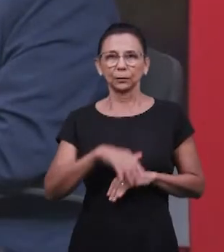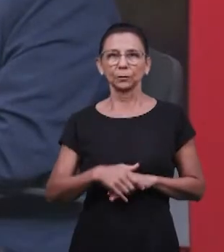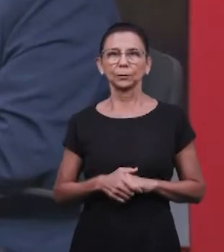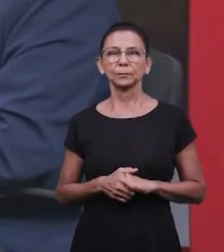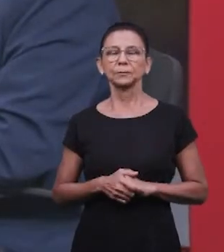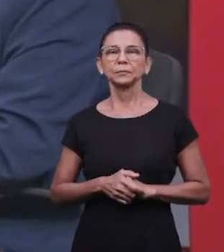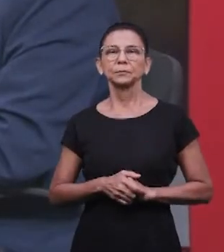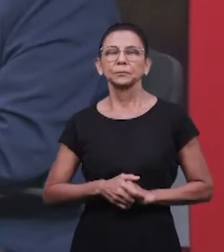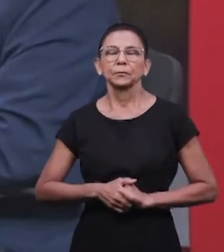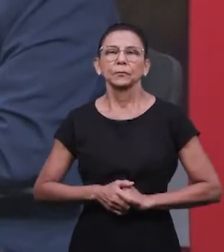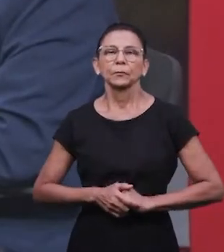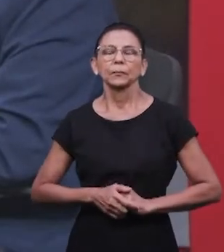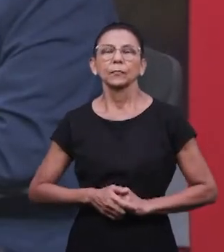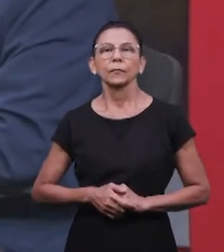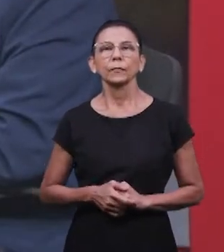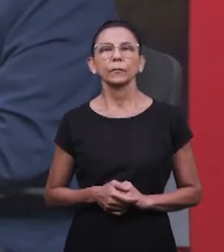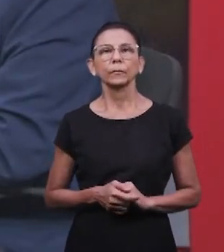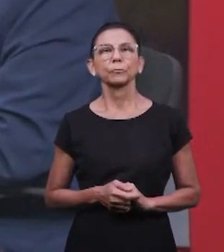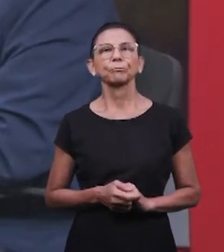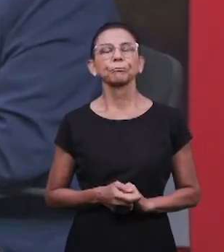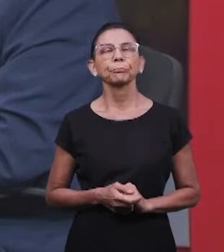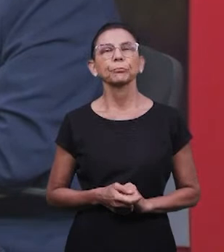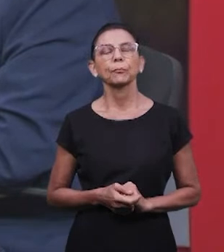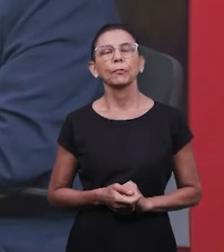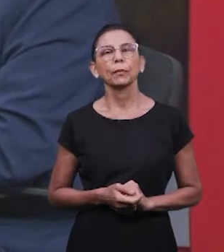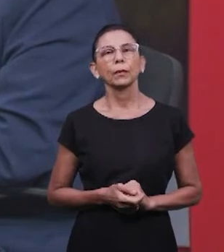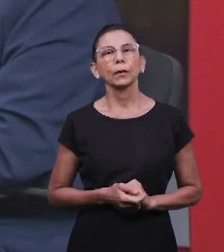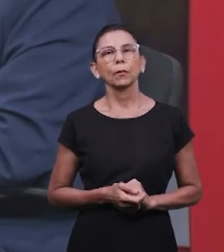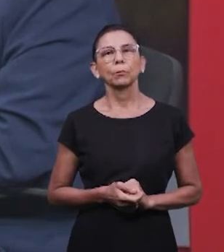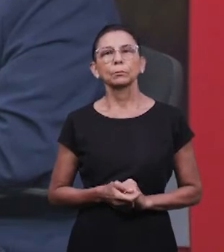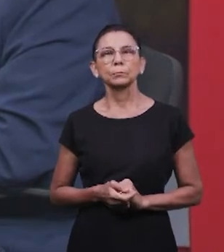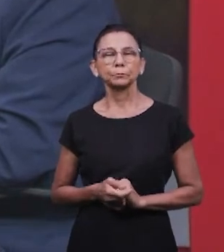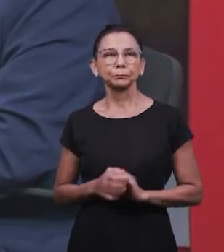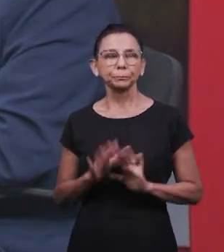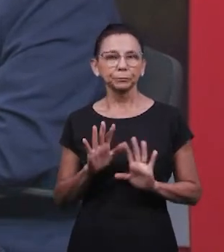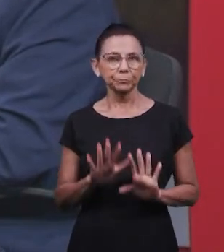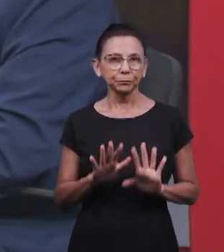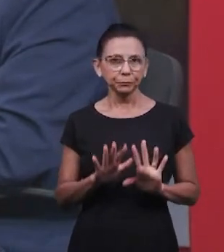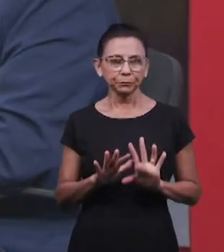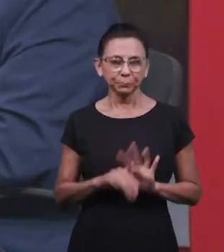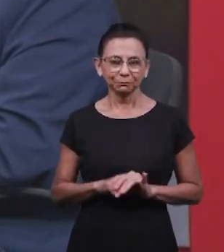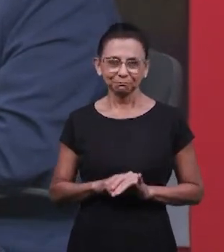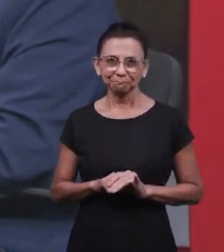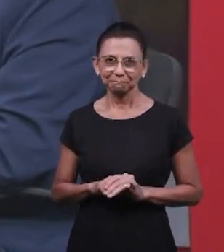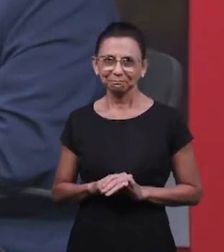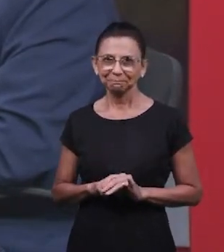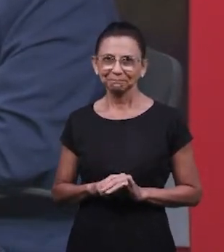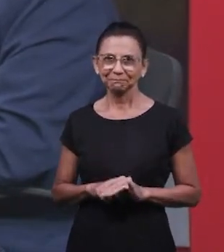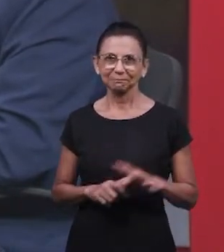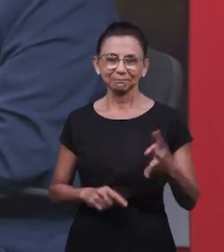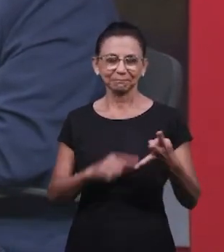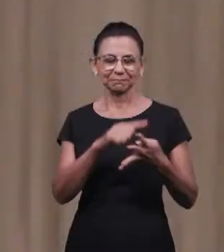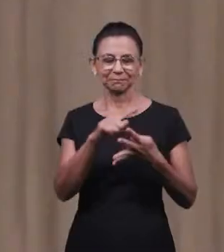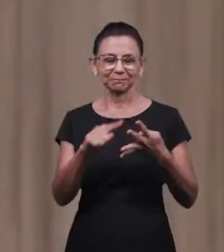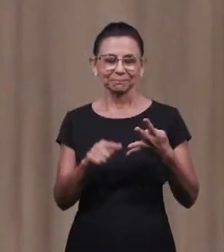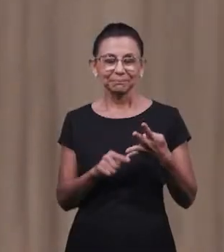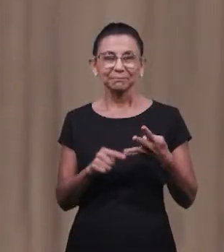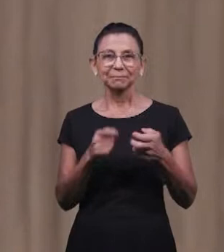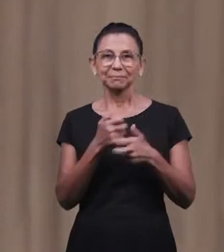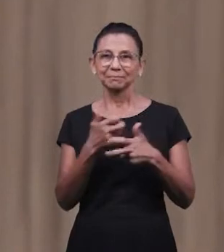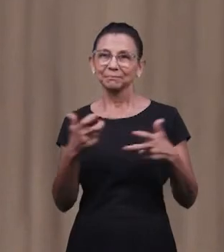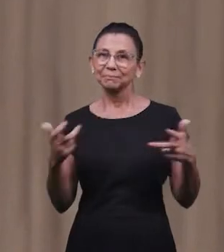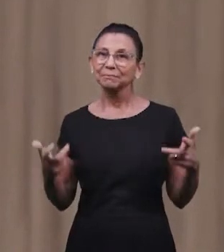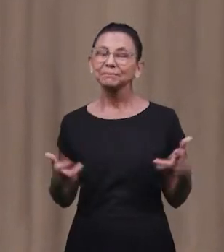nesse momento, seguinte, existe, eu sempre gosto de falar, existe 4 coisas que os